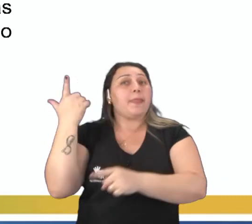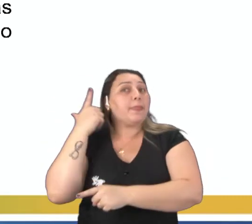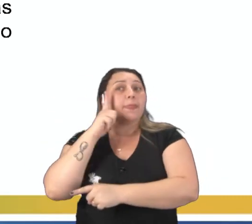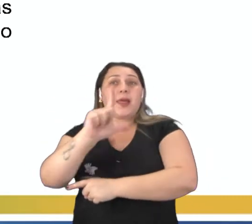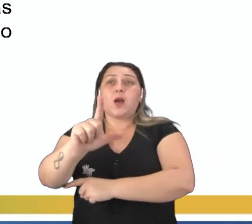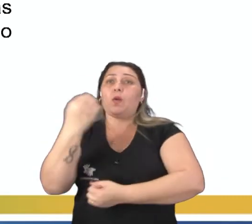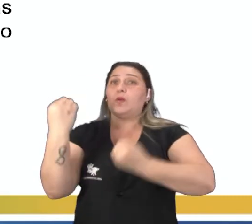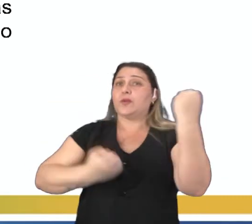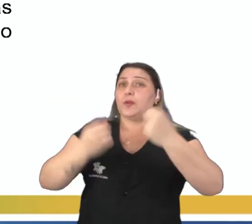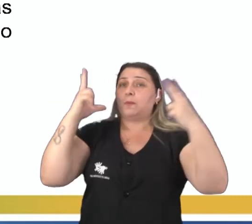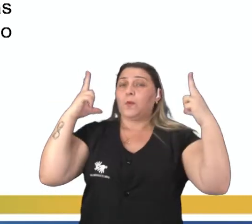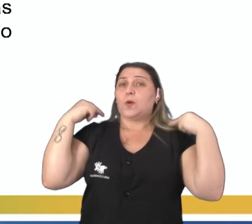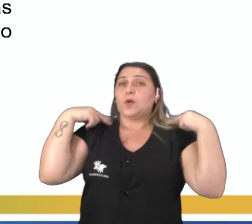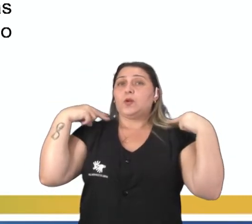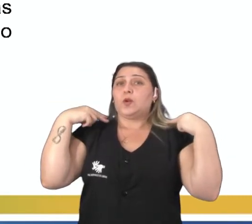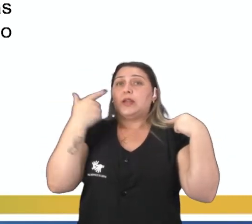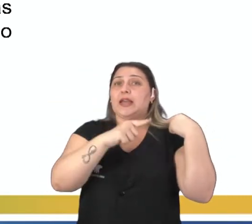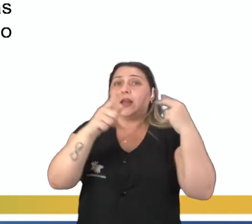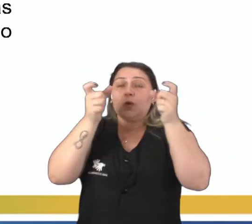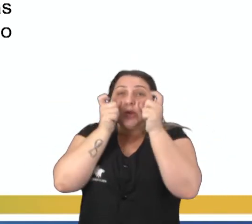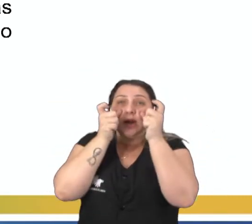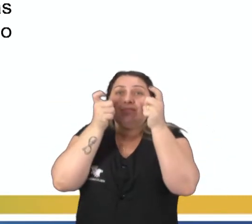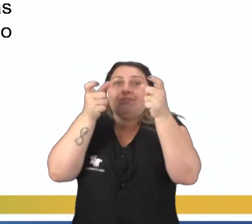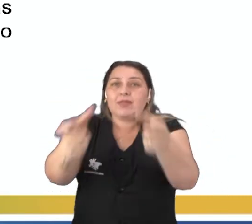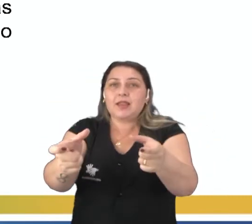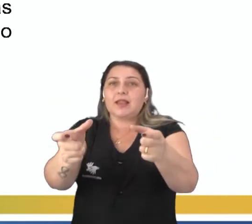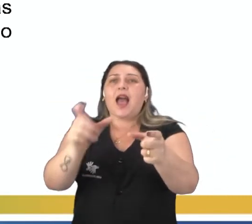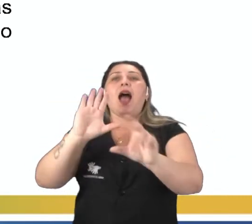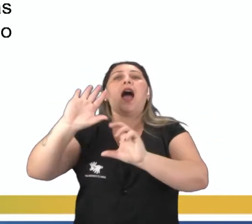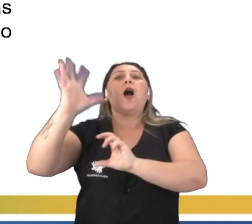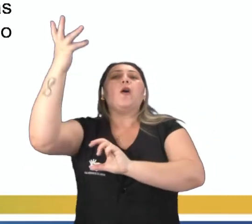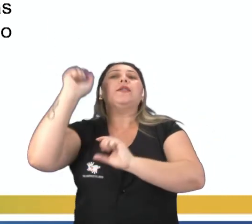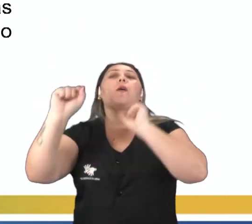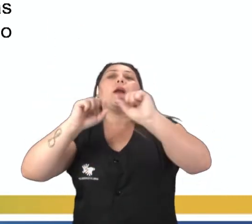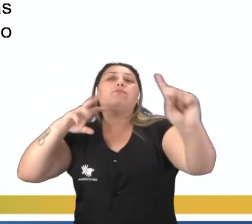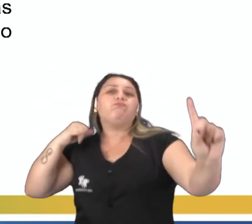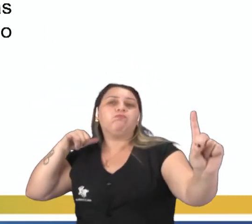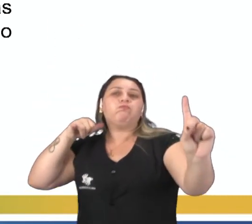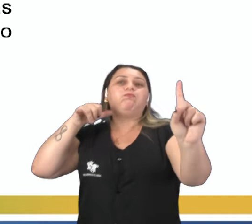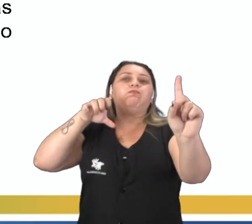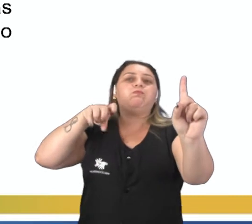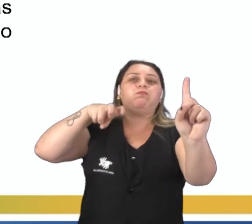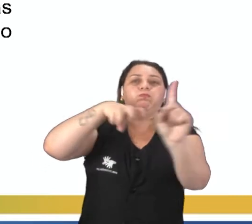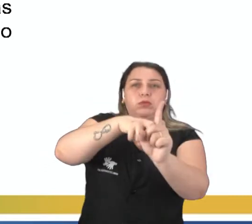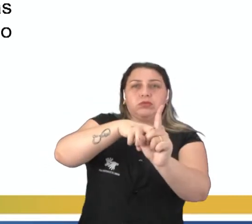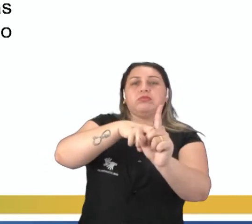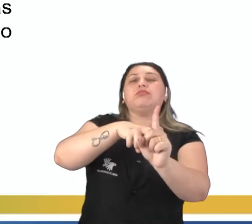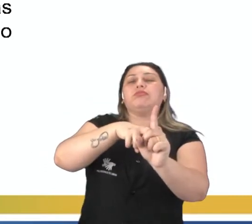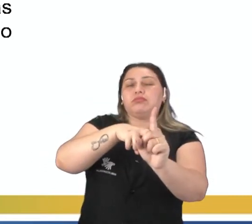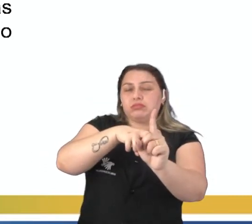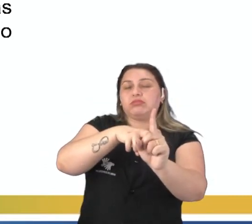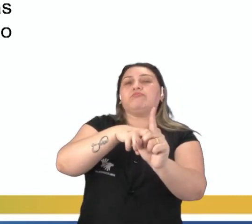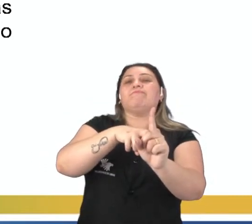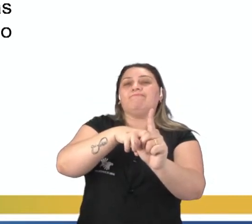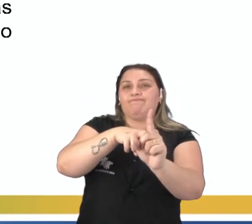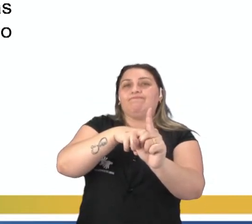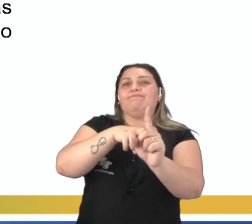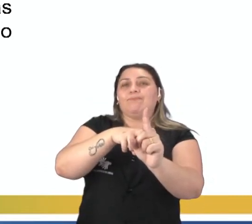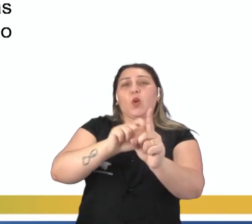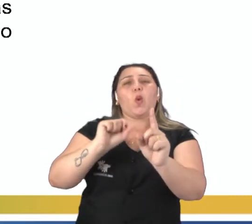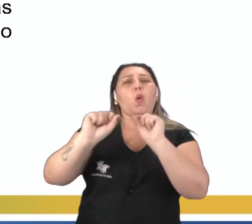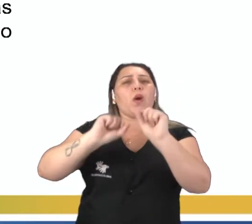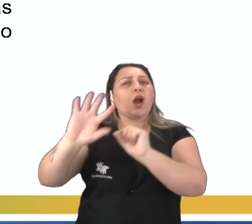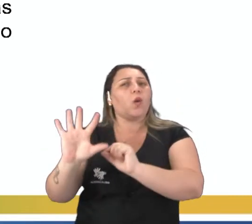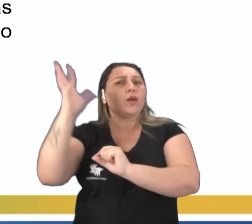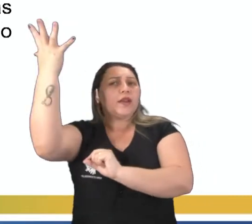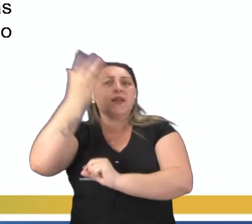o motorista desatento. Se ele não evitou o motorista desatento, o que significa isso? O motorista que não estava tendo atenção? O que